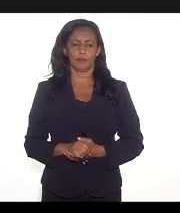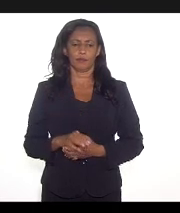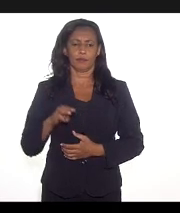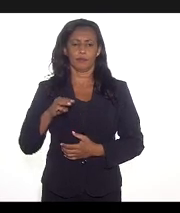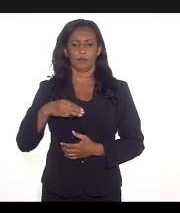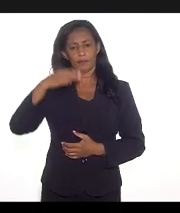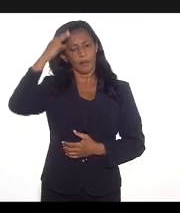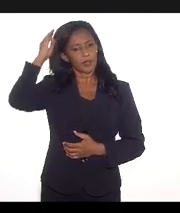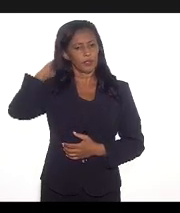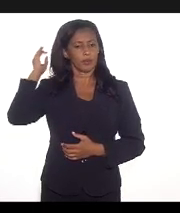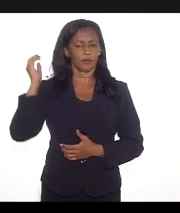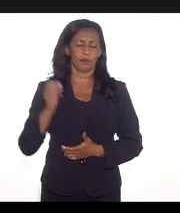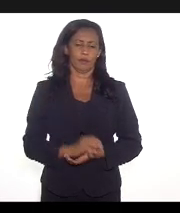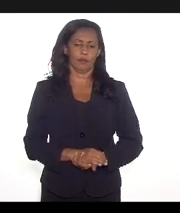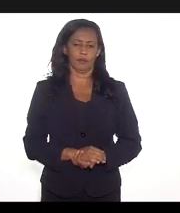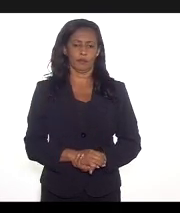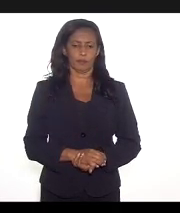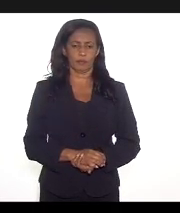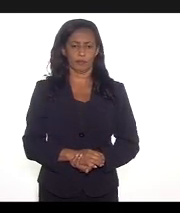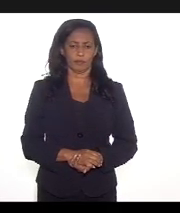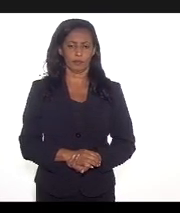Pacheco.